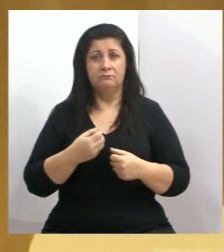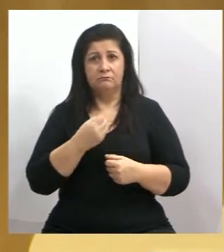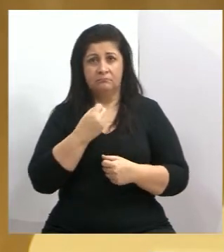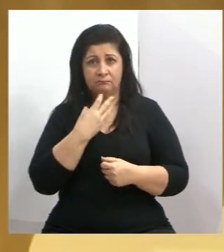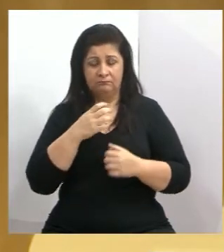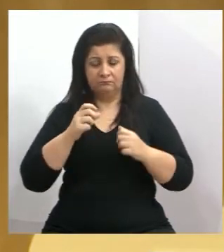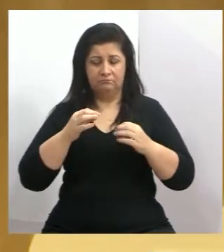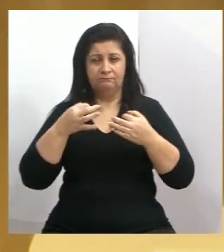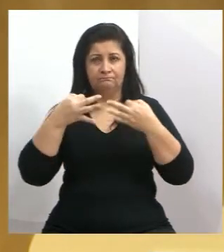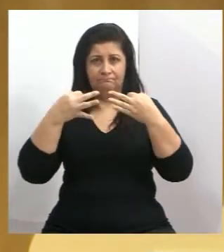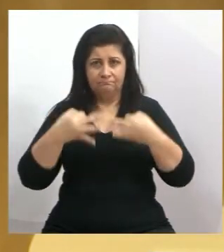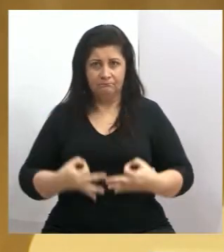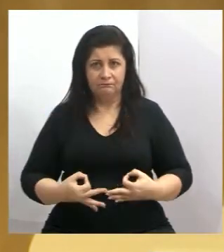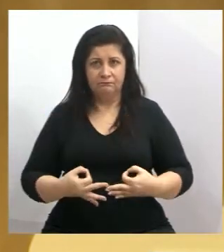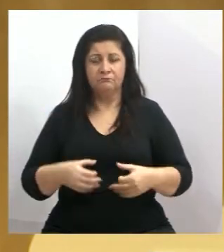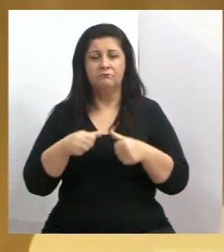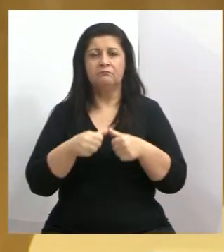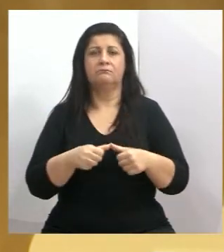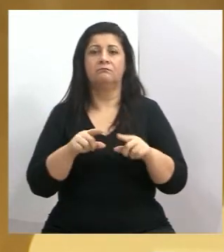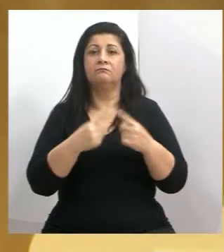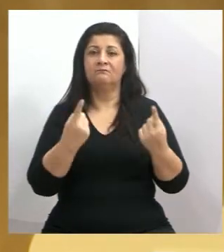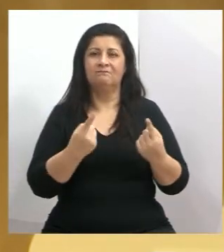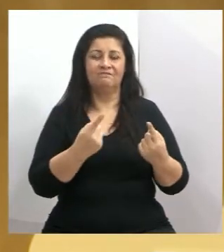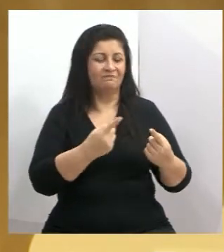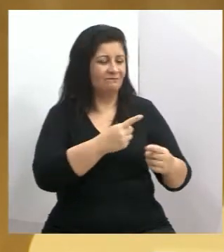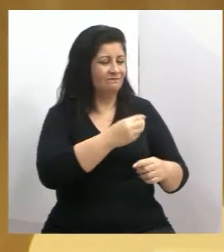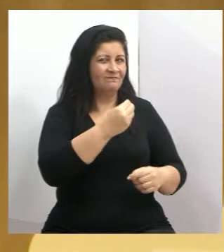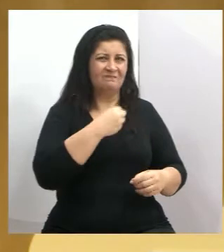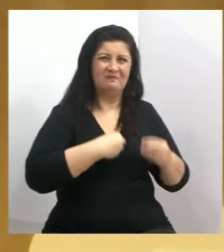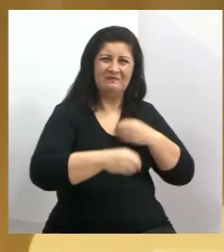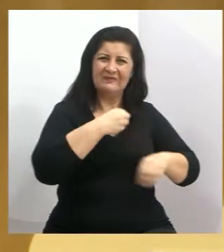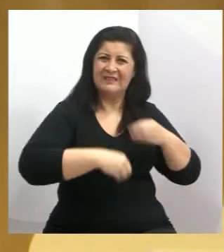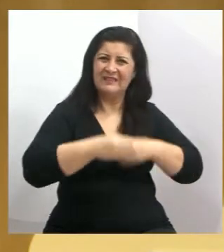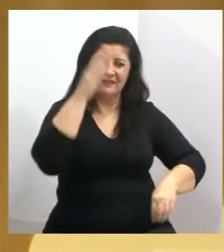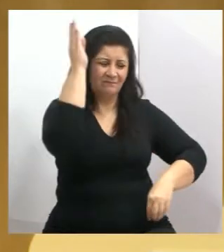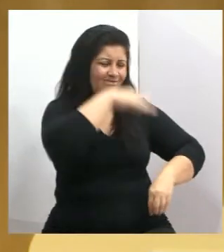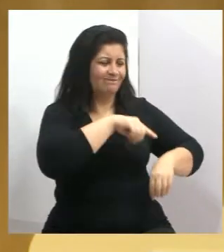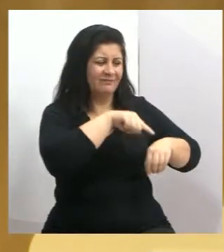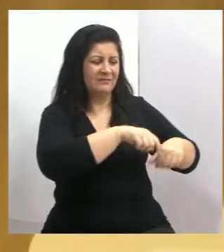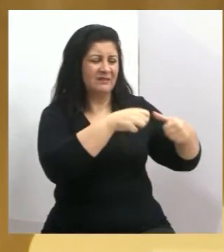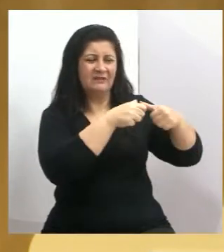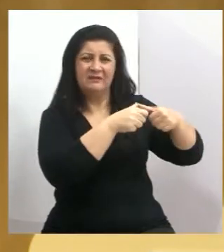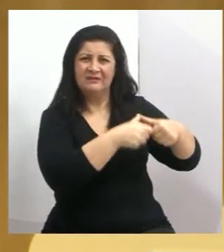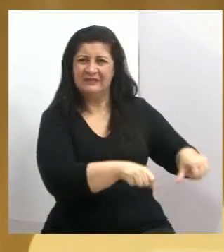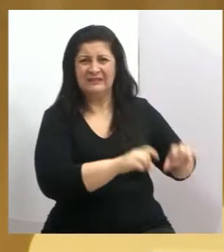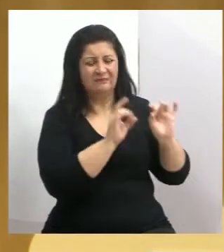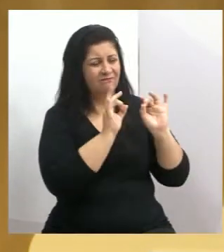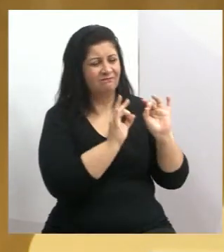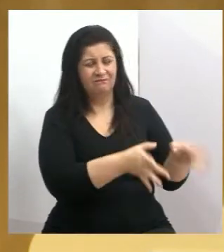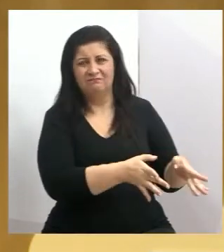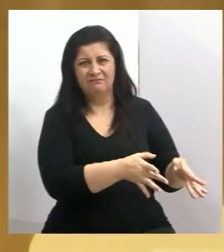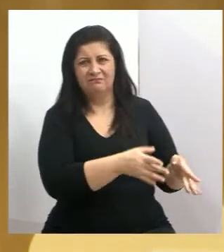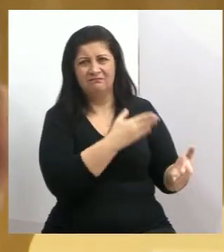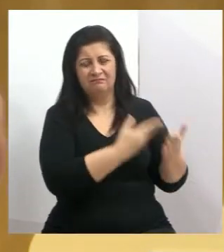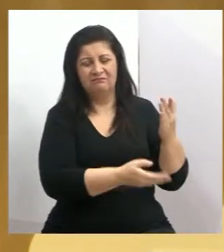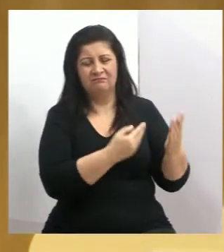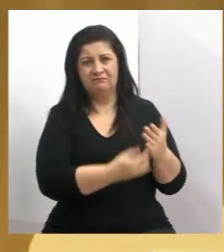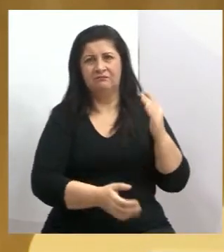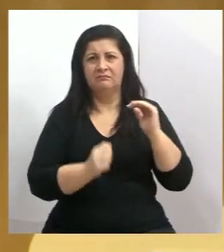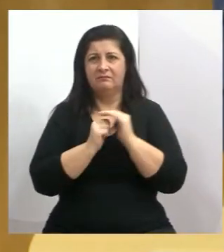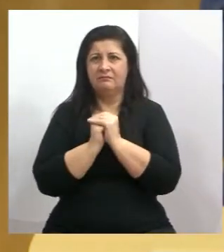mas os ímpios serão eliminados da terra e dela os infiéis serão arrancados